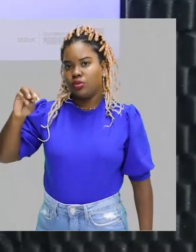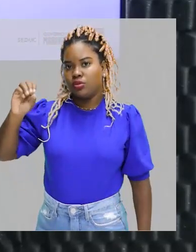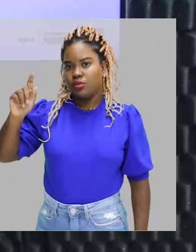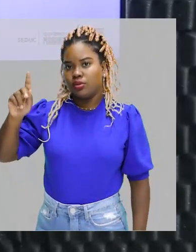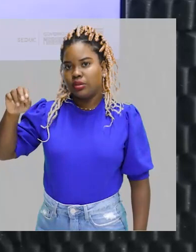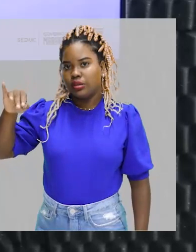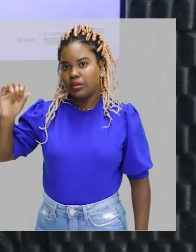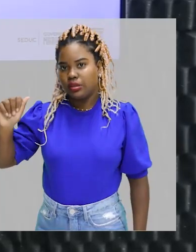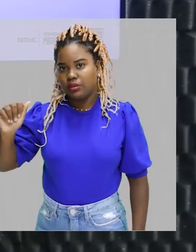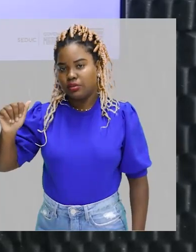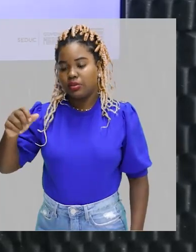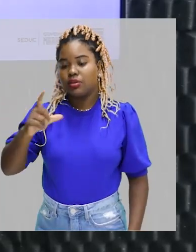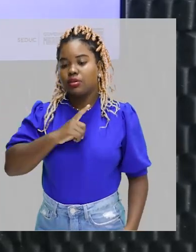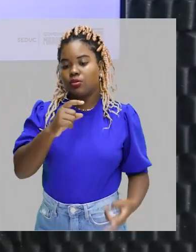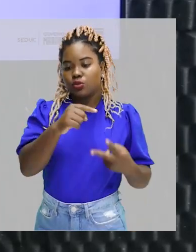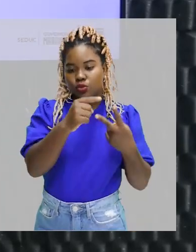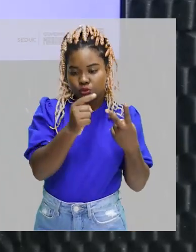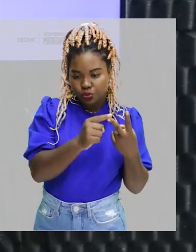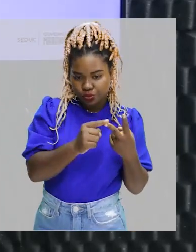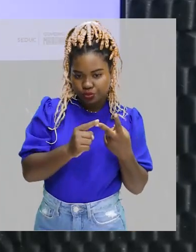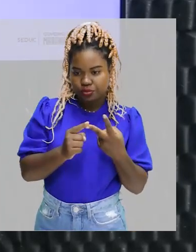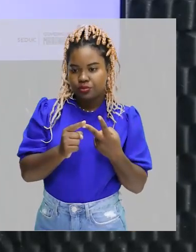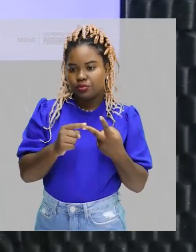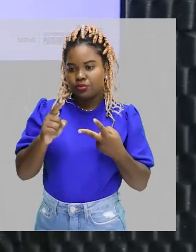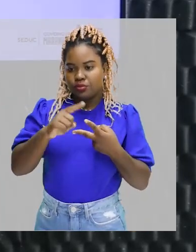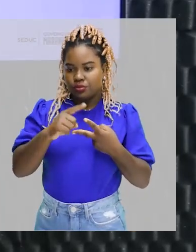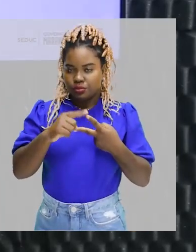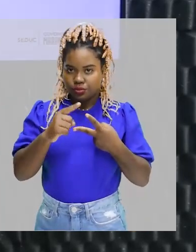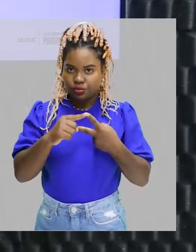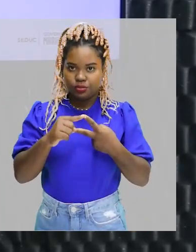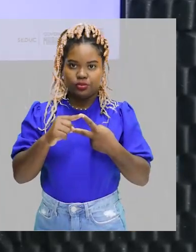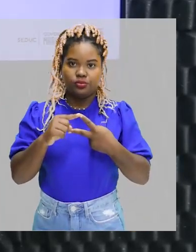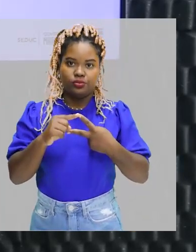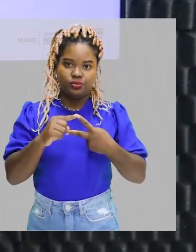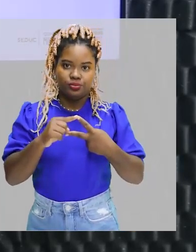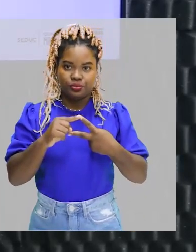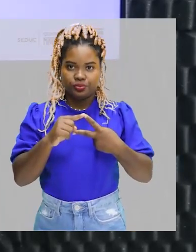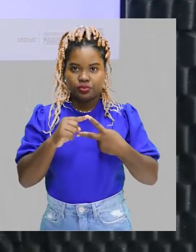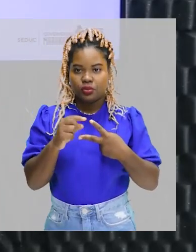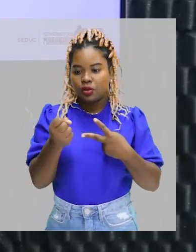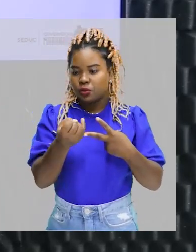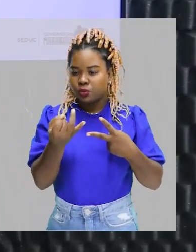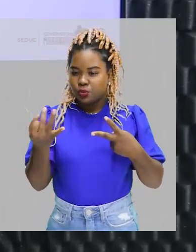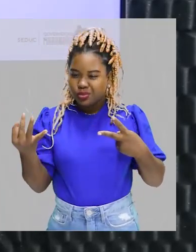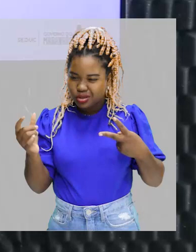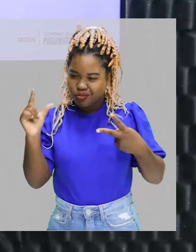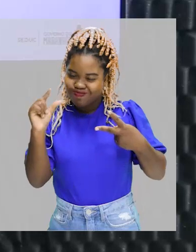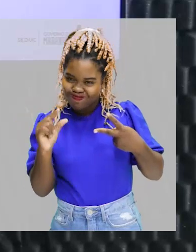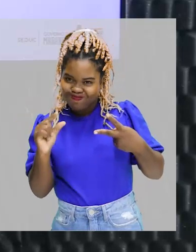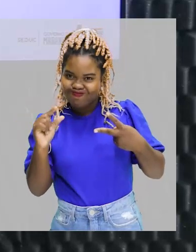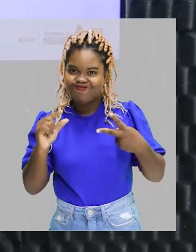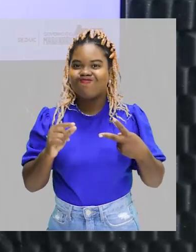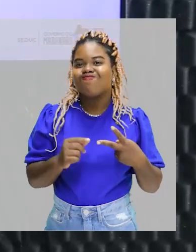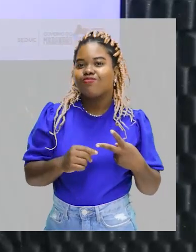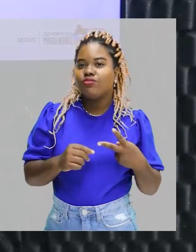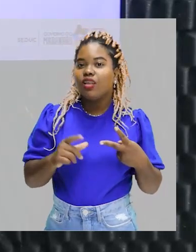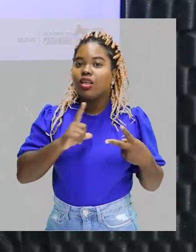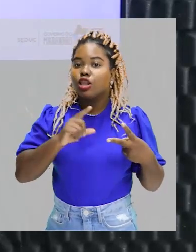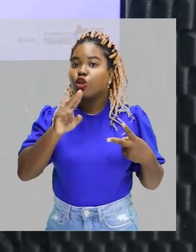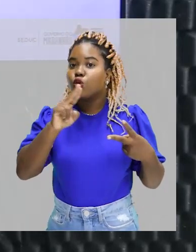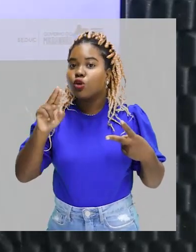menos dois componentes. Um componente vai estar em menor quantidade, e aí nós vamos chamá-lo